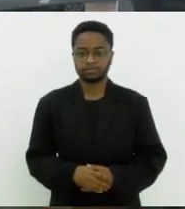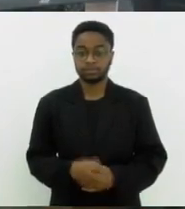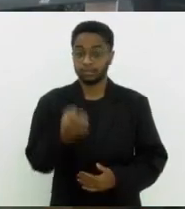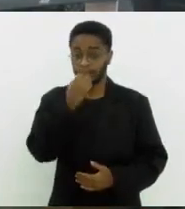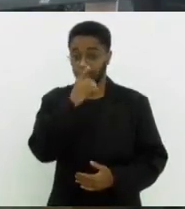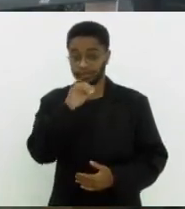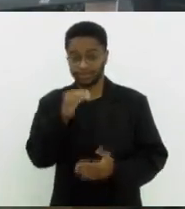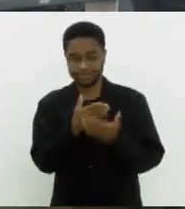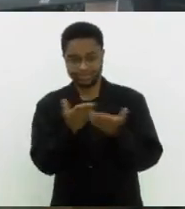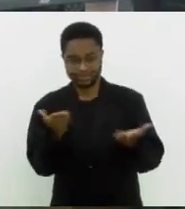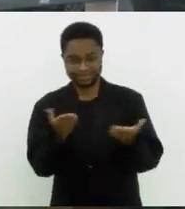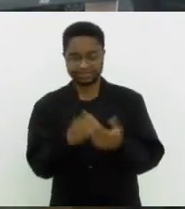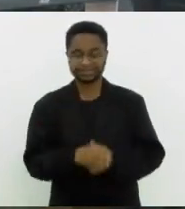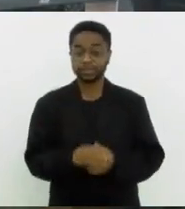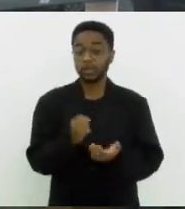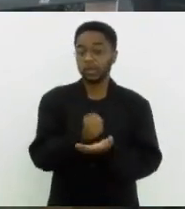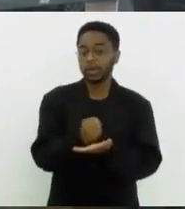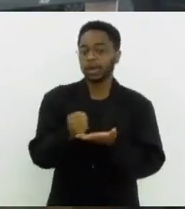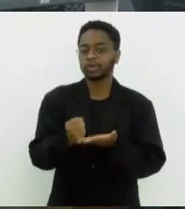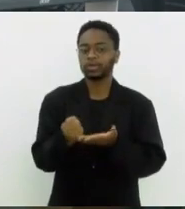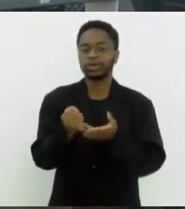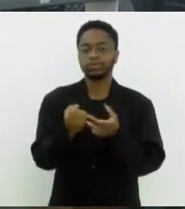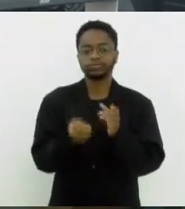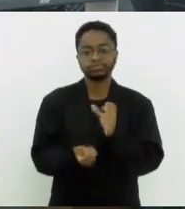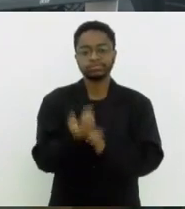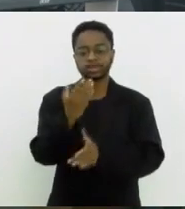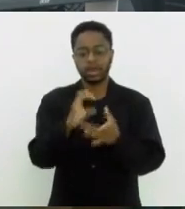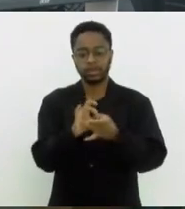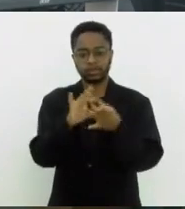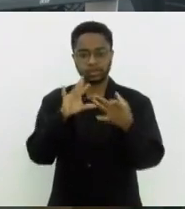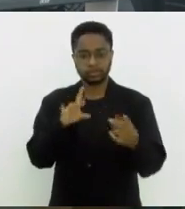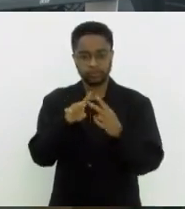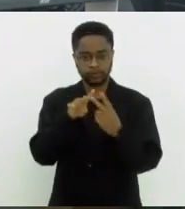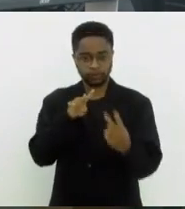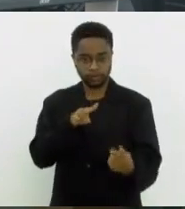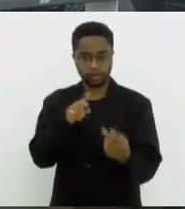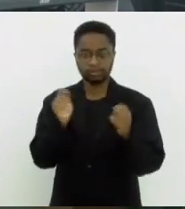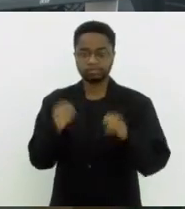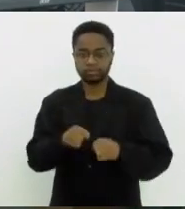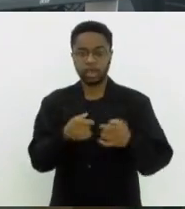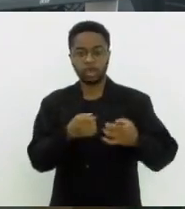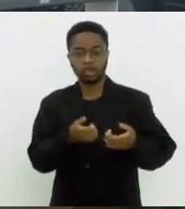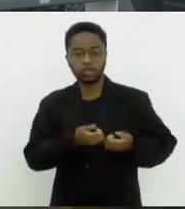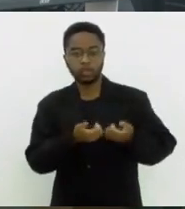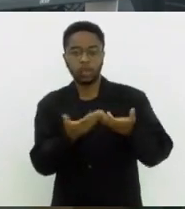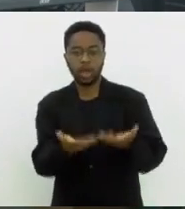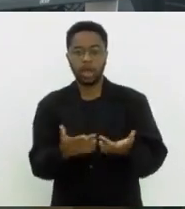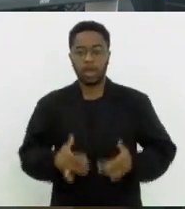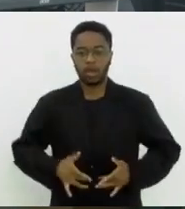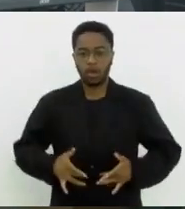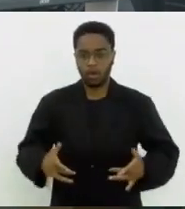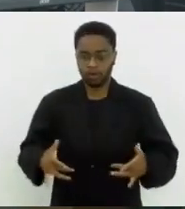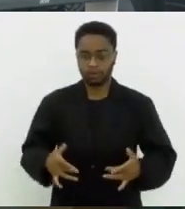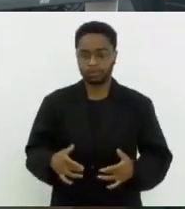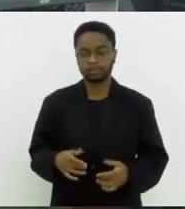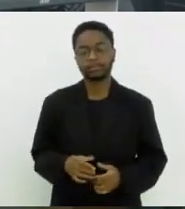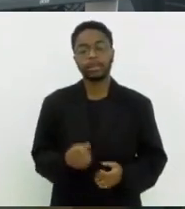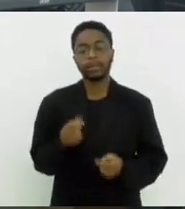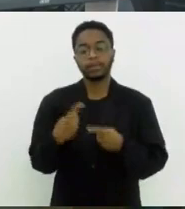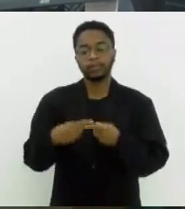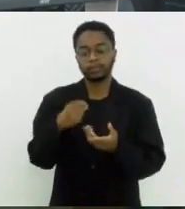Bom dia. Os cartórios lançaram a autorização eletrônica de doação de órgãos. O documento digital passa a